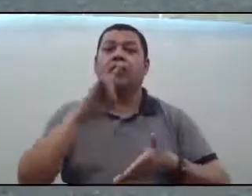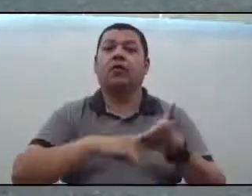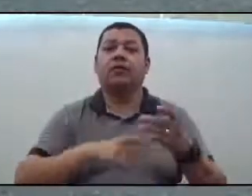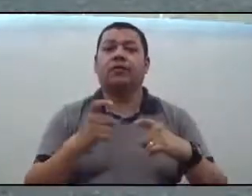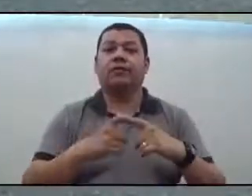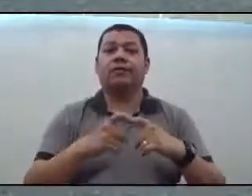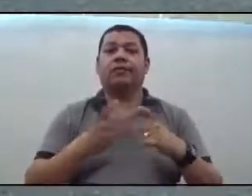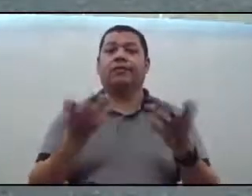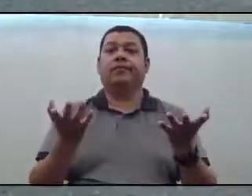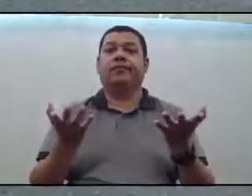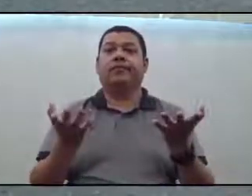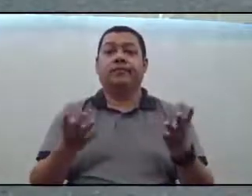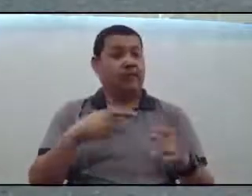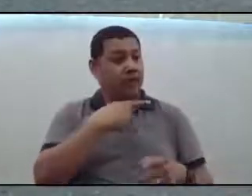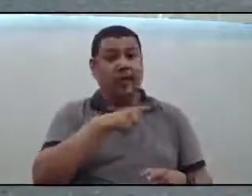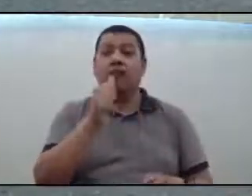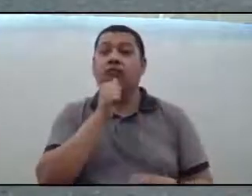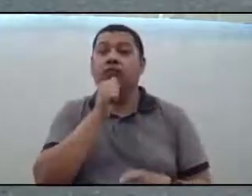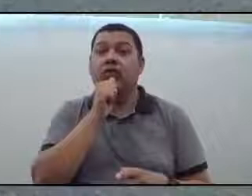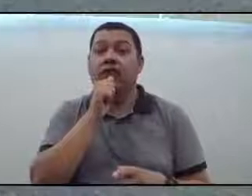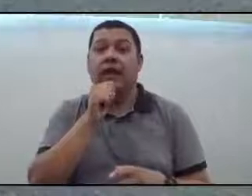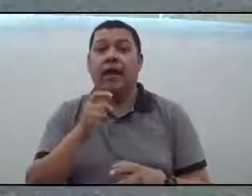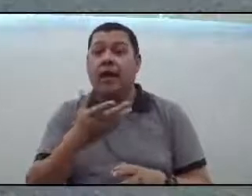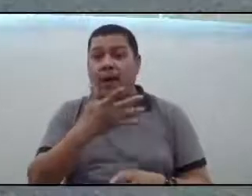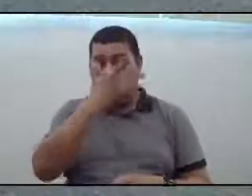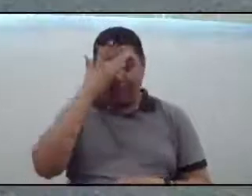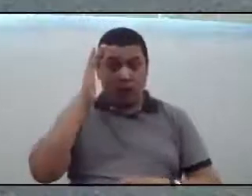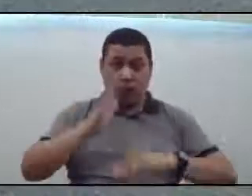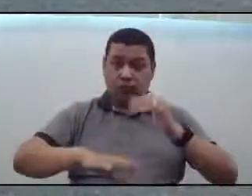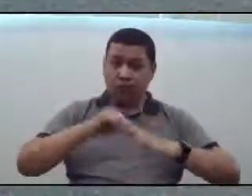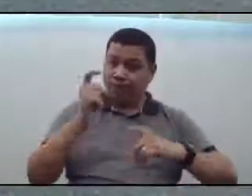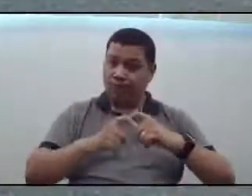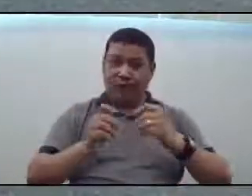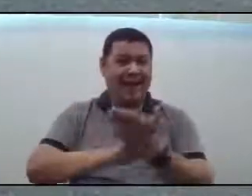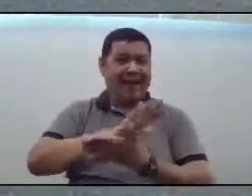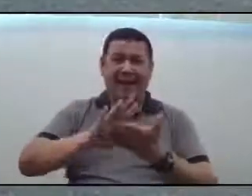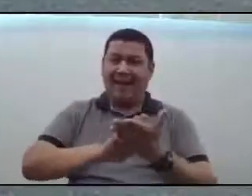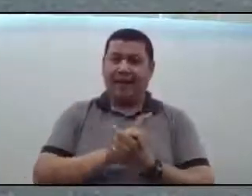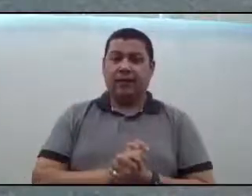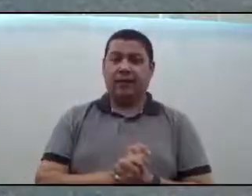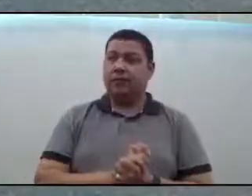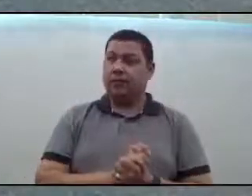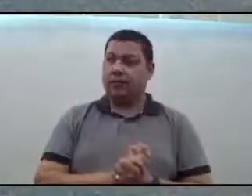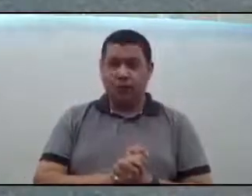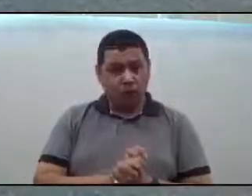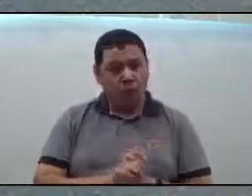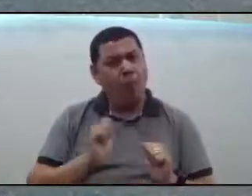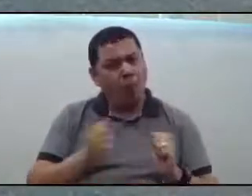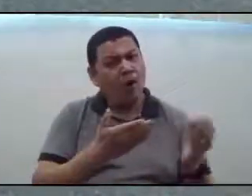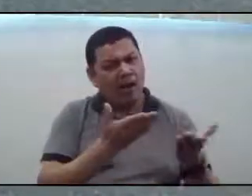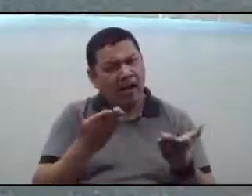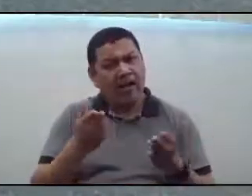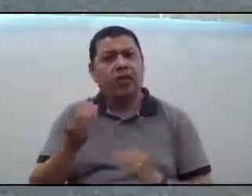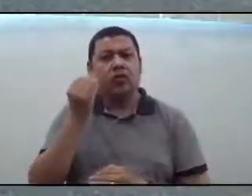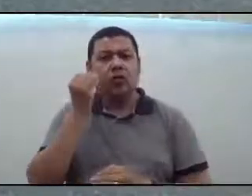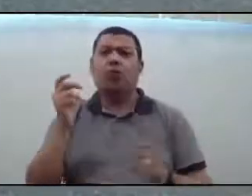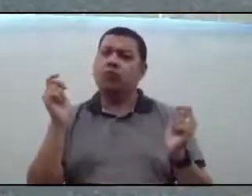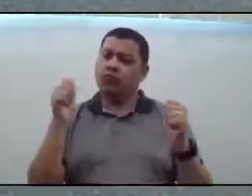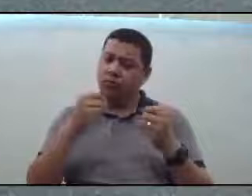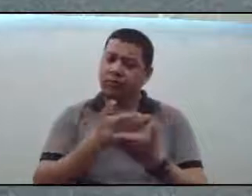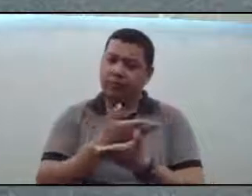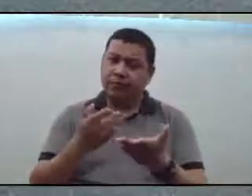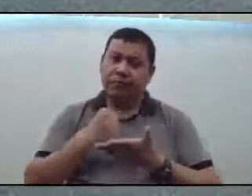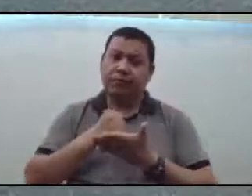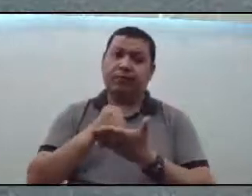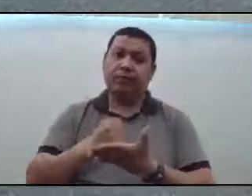essa população está sem um médico. Secretário, vamos lá, vamos fazer o possível e o impossível, se for preciso, para atender